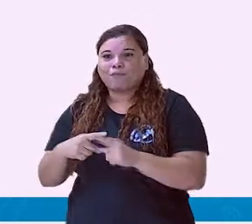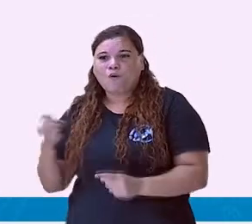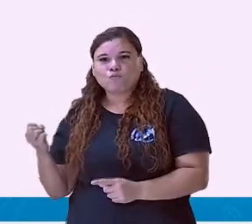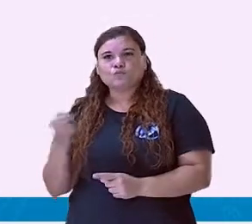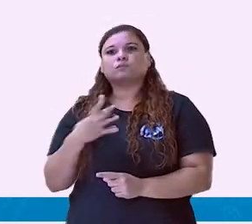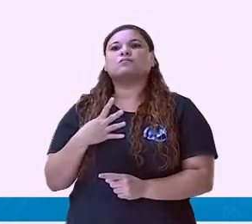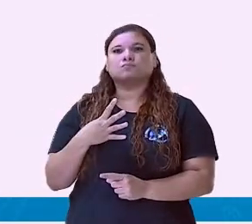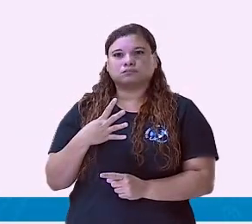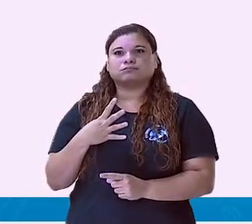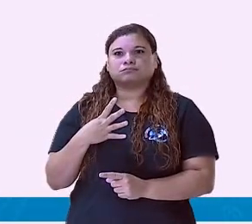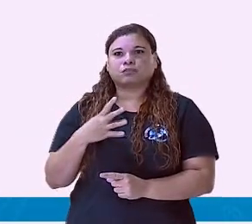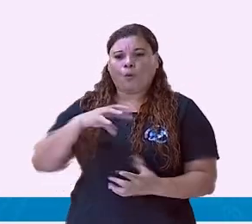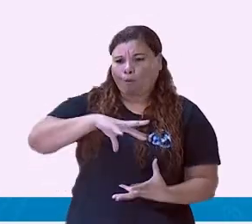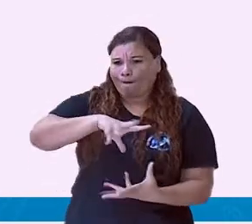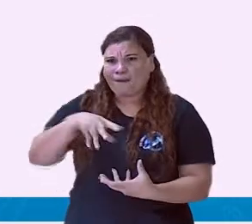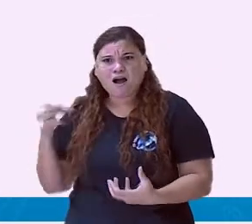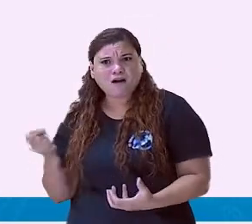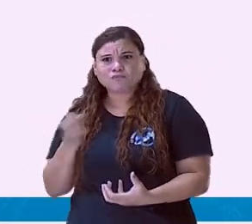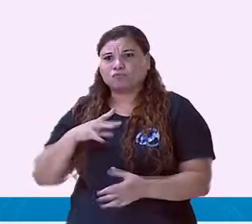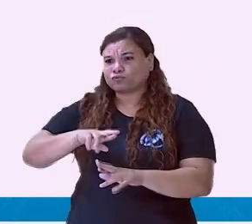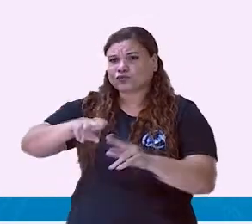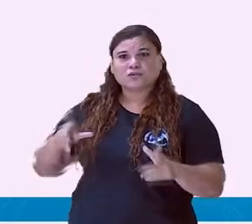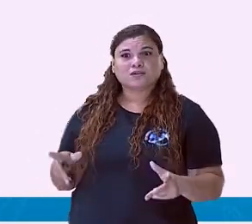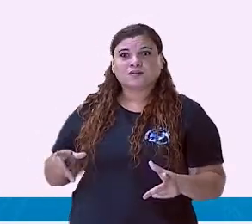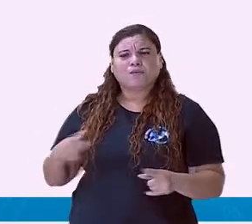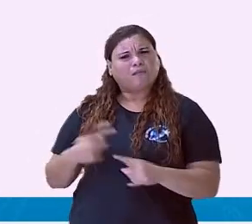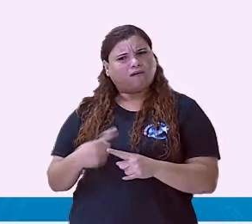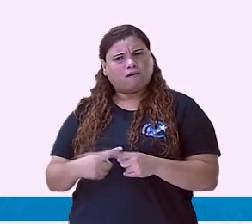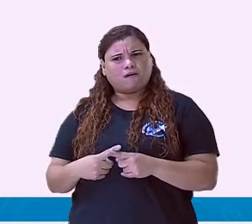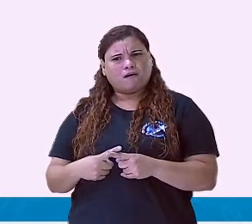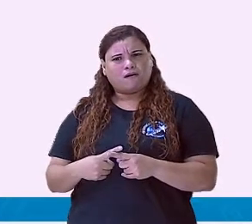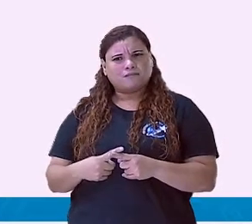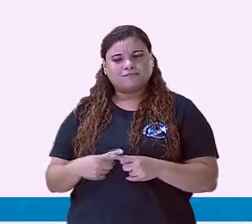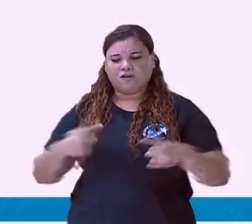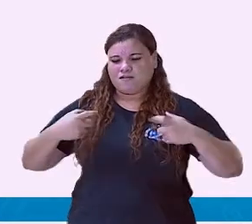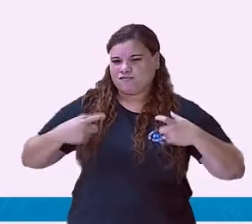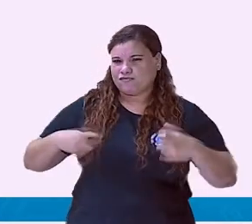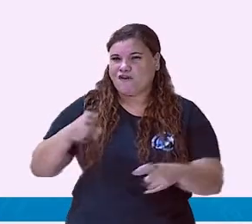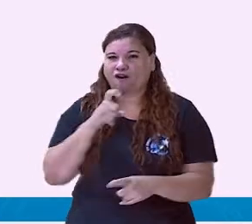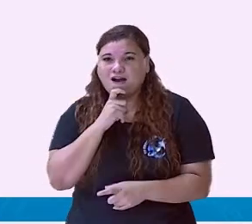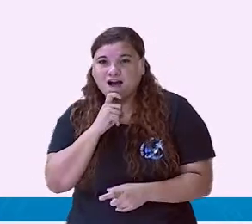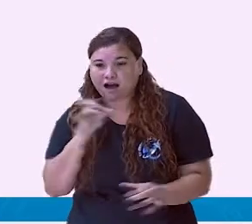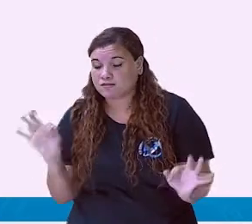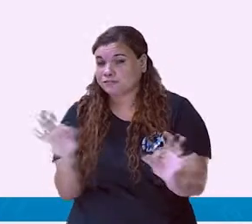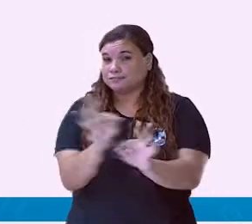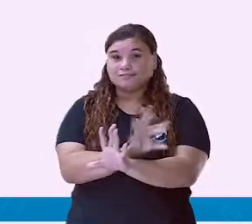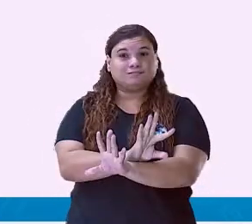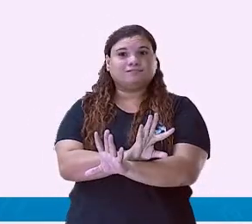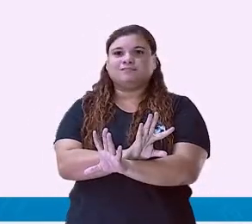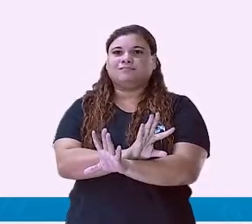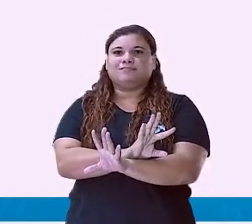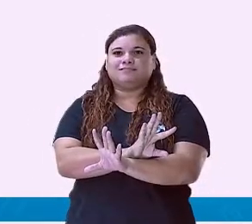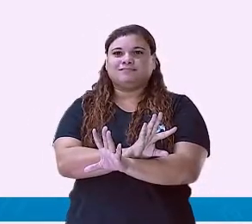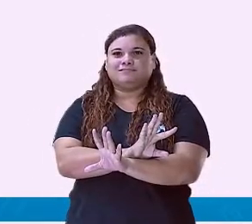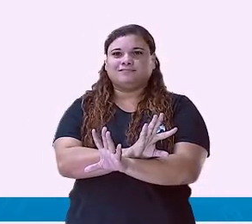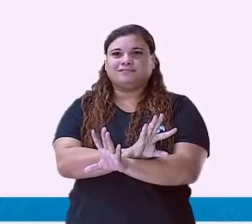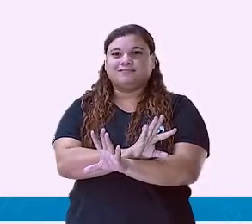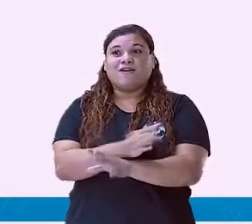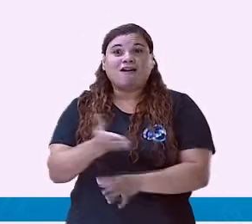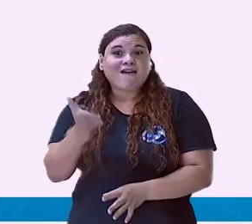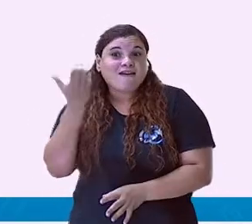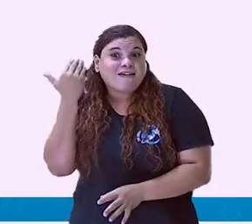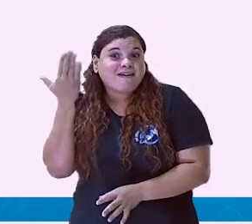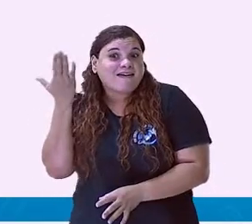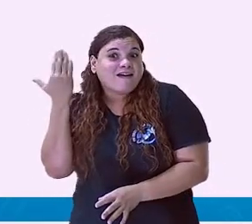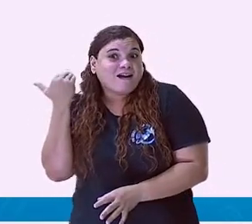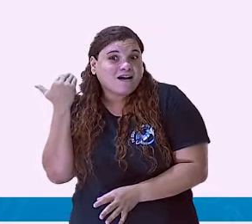esse? Fim da Guerra Fria. Porque na Guerra Fria era um mundo multipolar, eram dois polos de